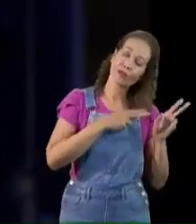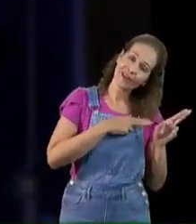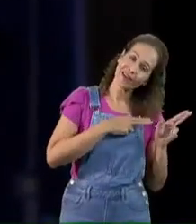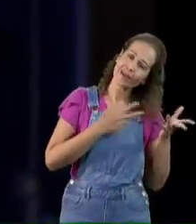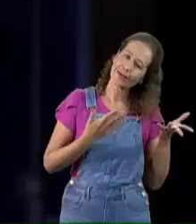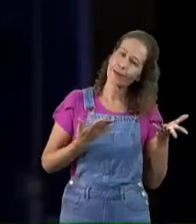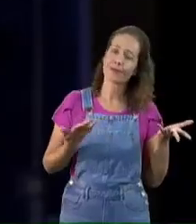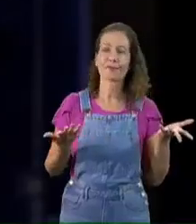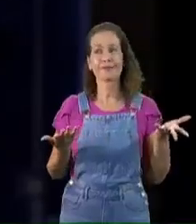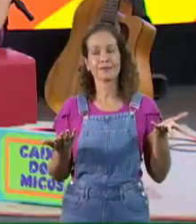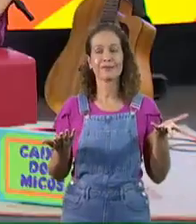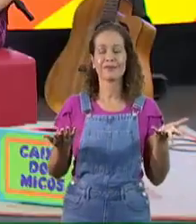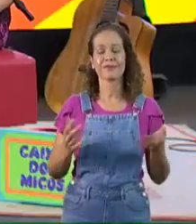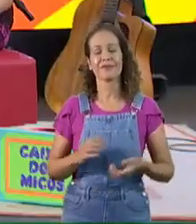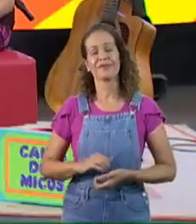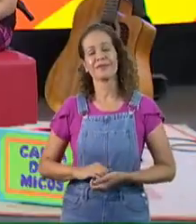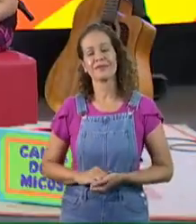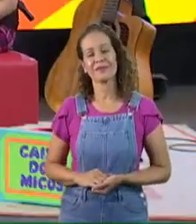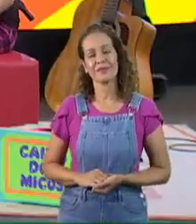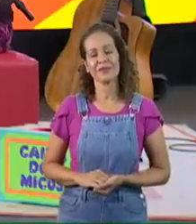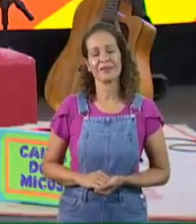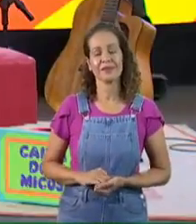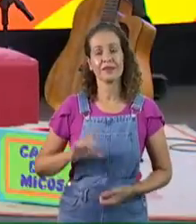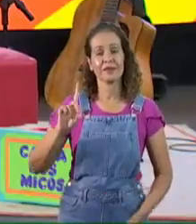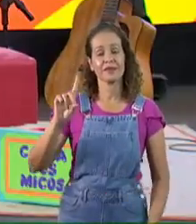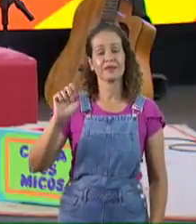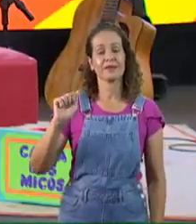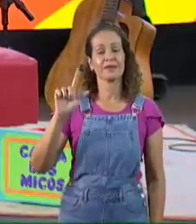né? Uhum. Ah, vai lá, Dalet.